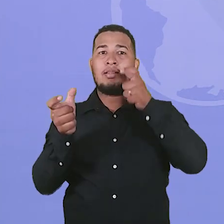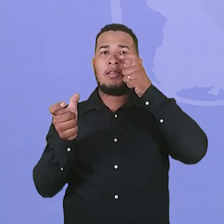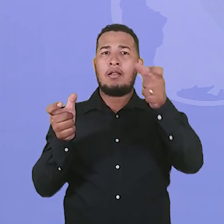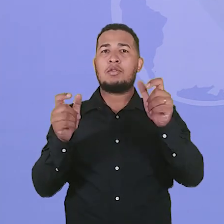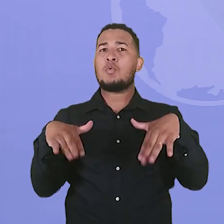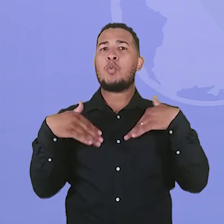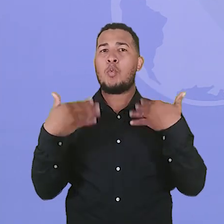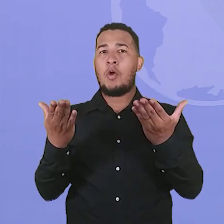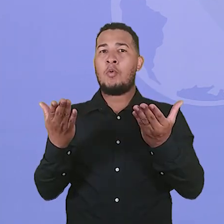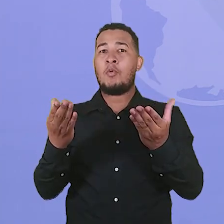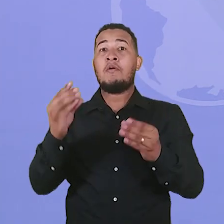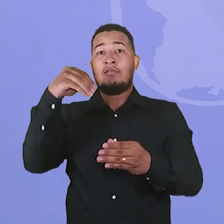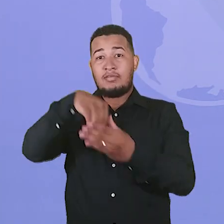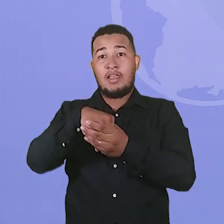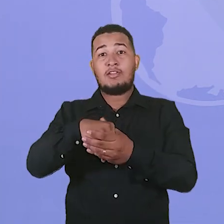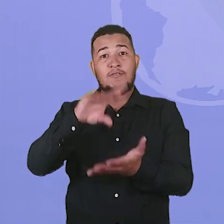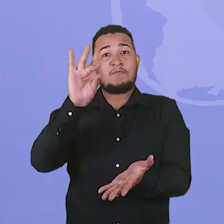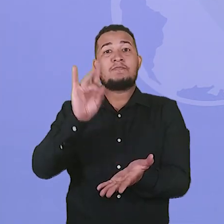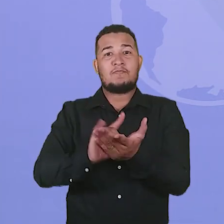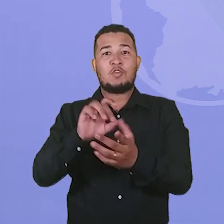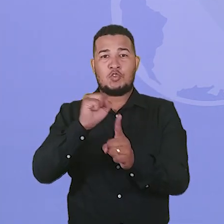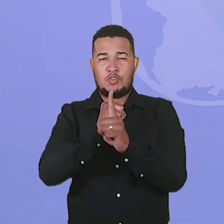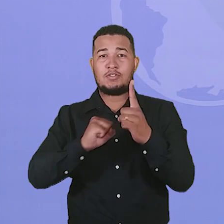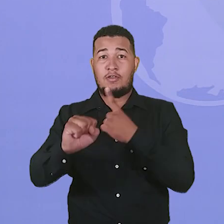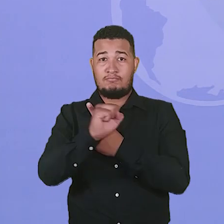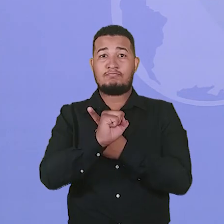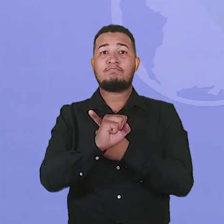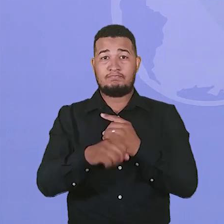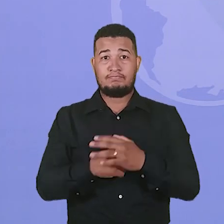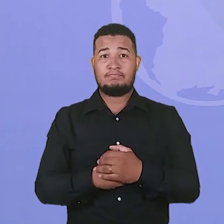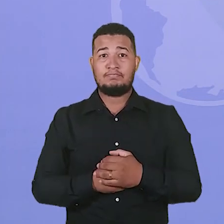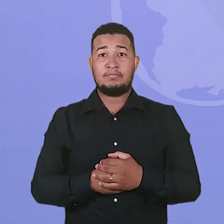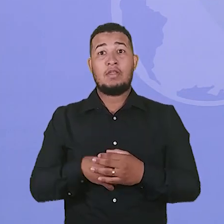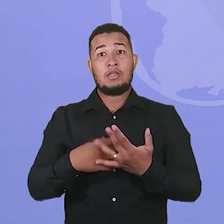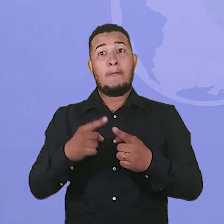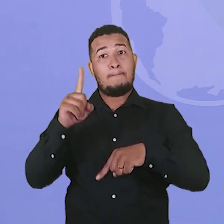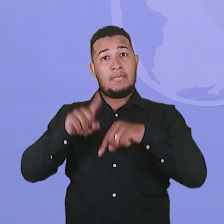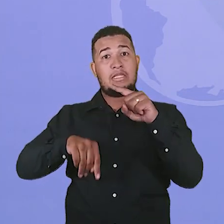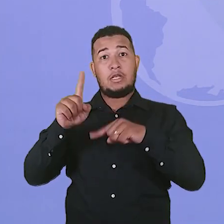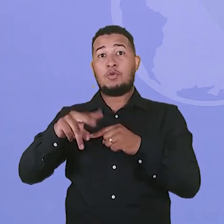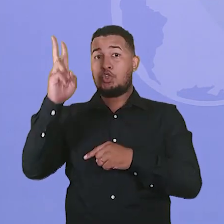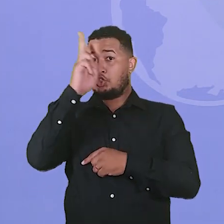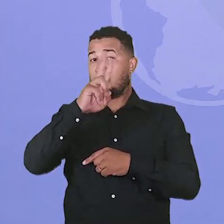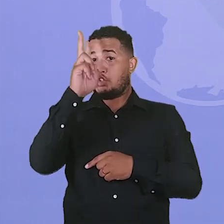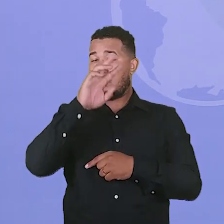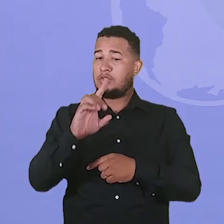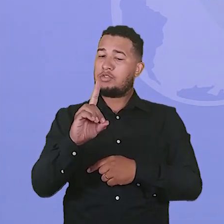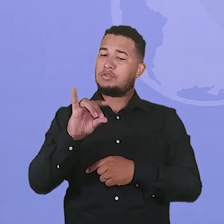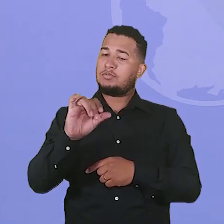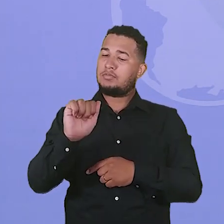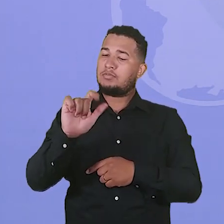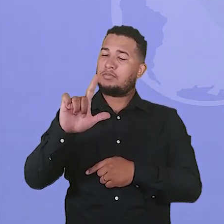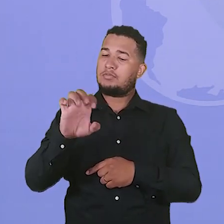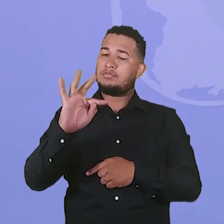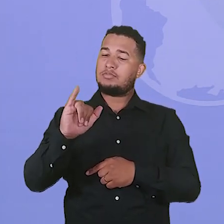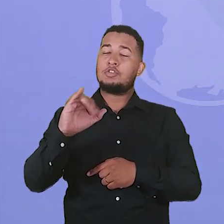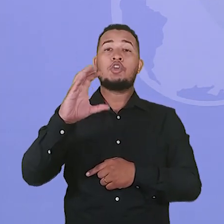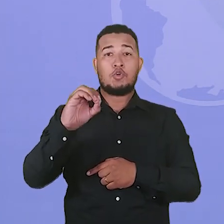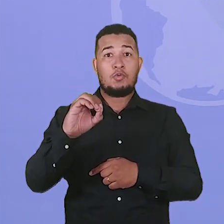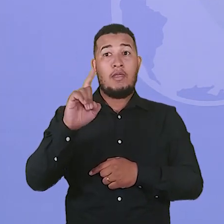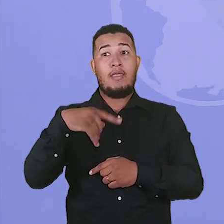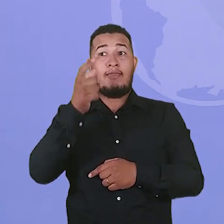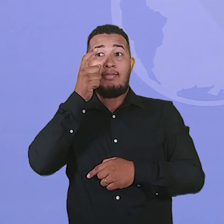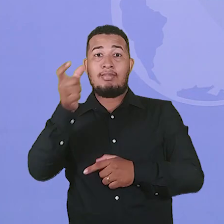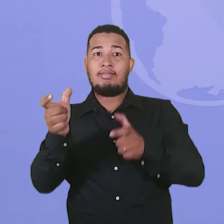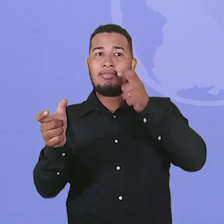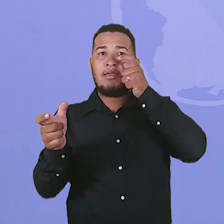de interesses dentro da realidade social. Então, materialismo histórico e dialético está ligado ao